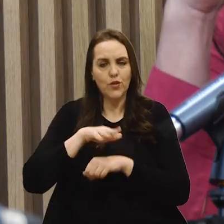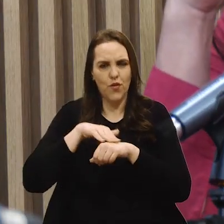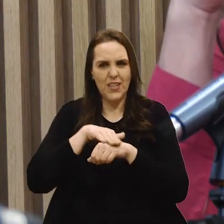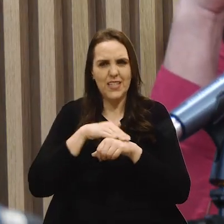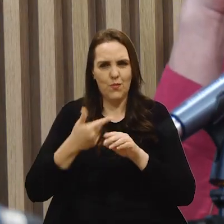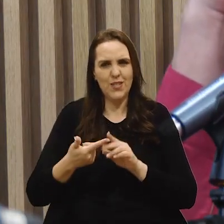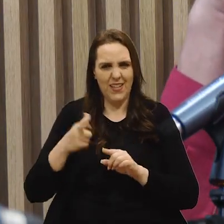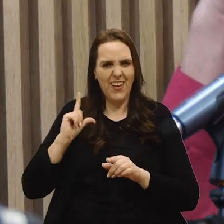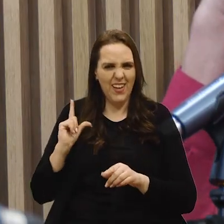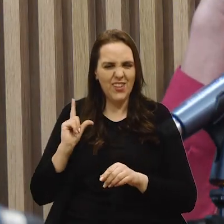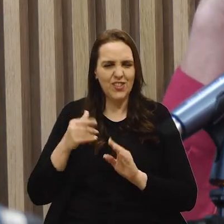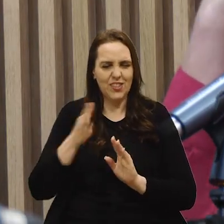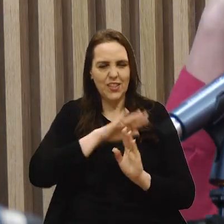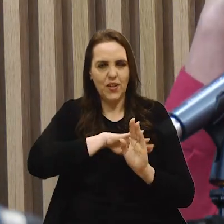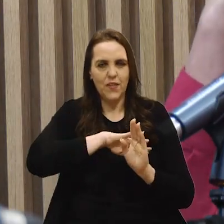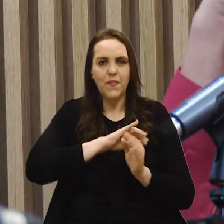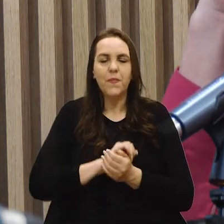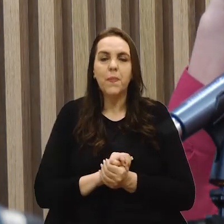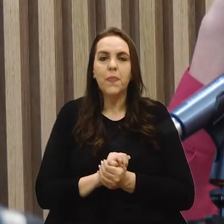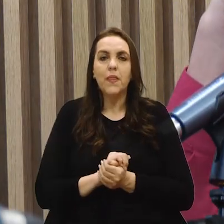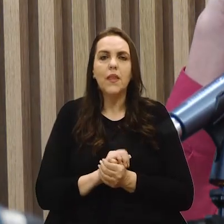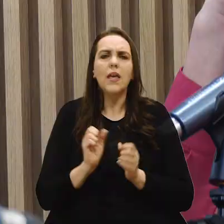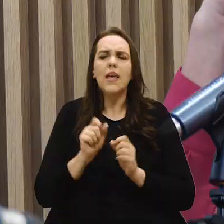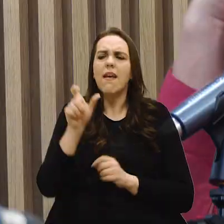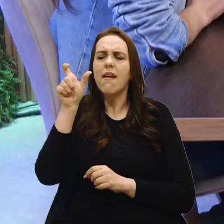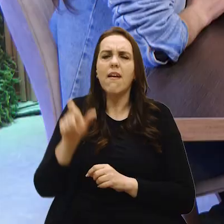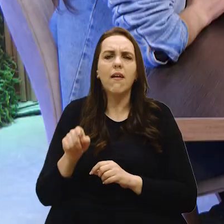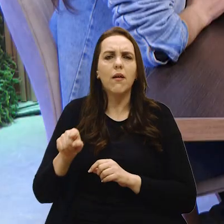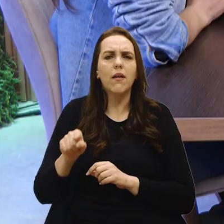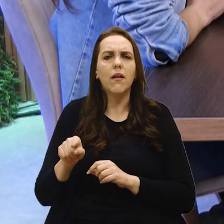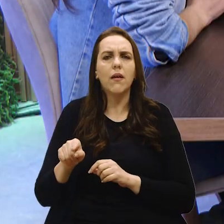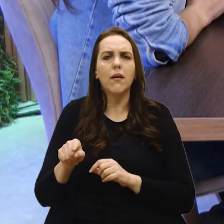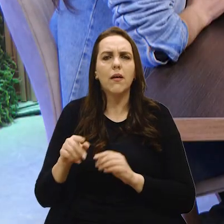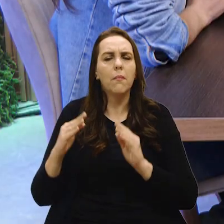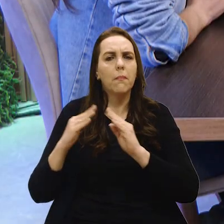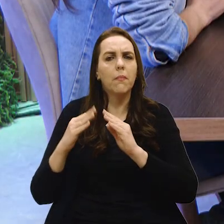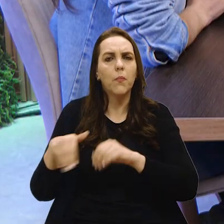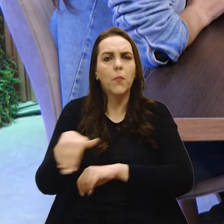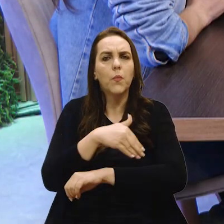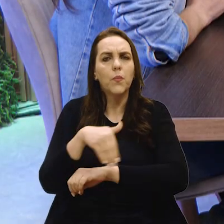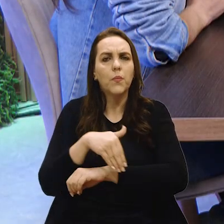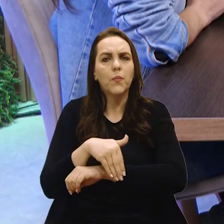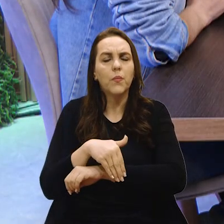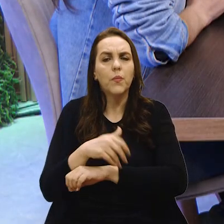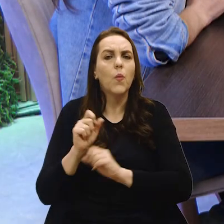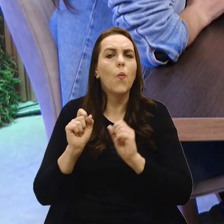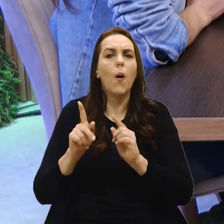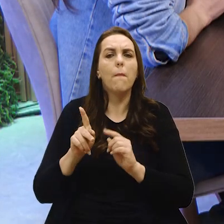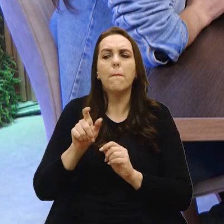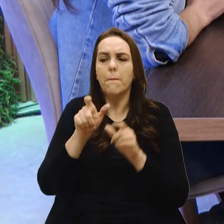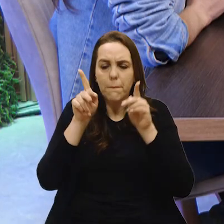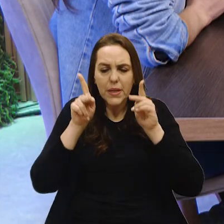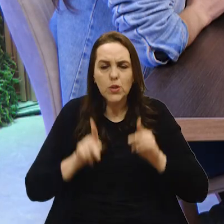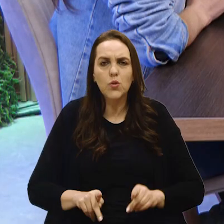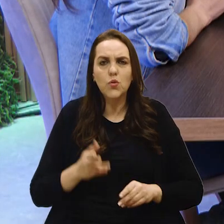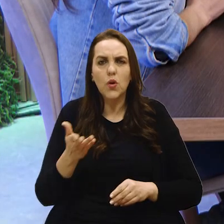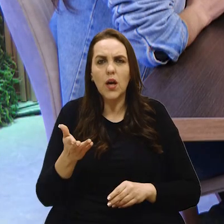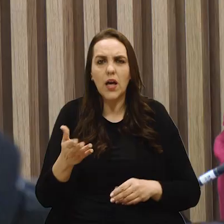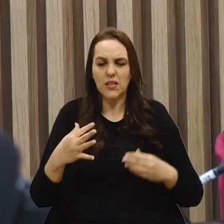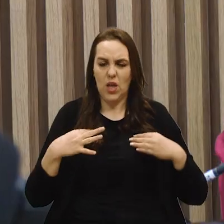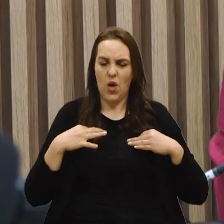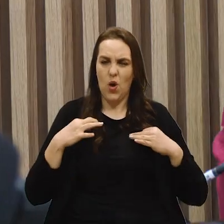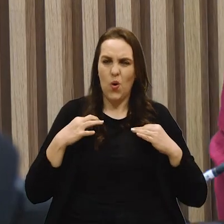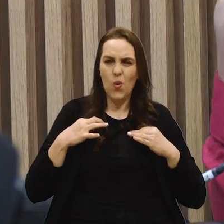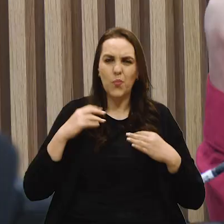estereótipo. Quem é a pessoa em situação de rua nas nossas ruas? Então, a gente já vê aquela pessoa que está com